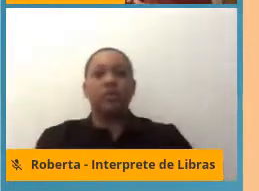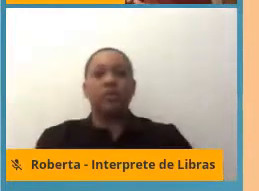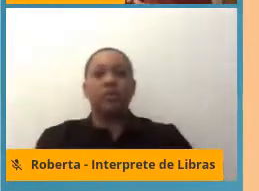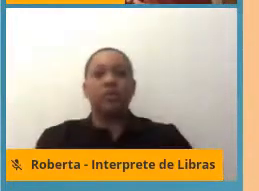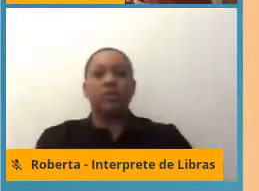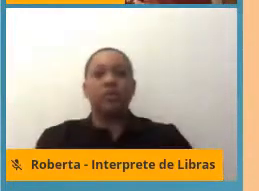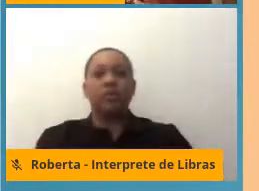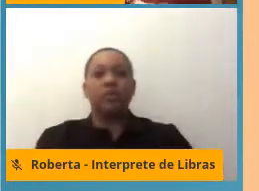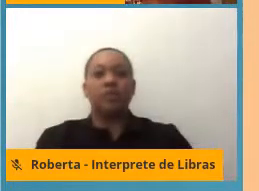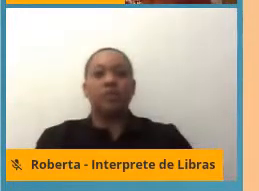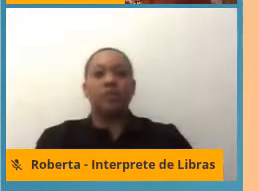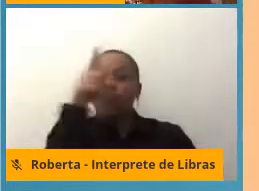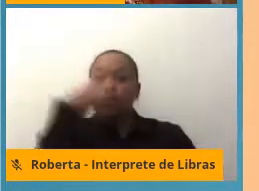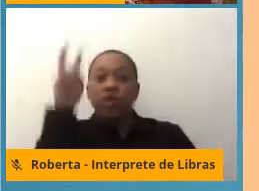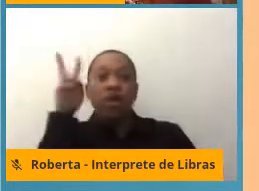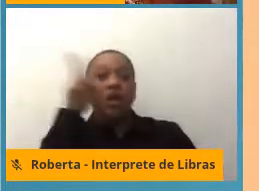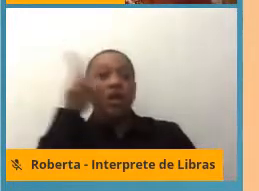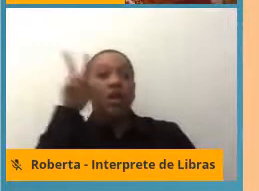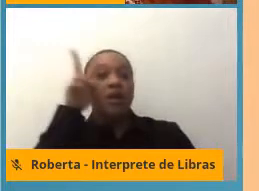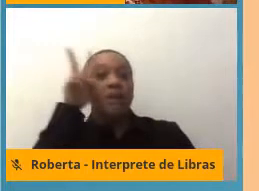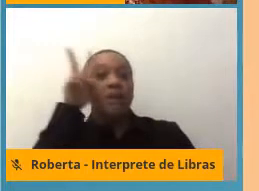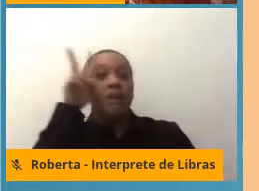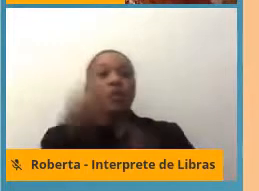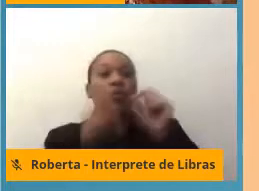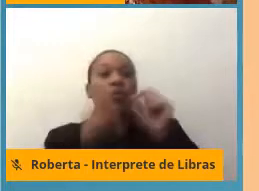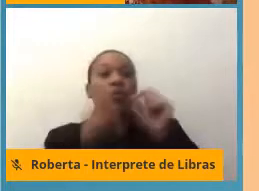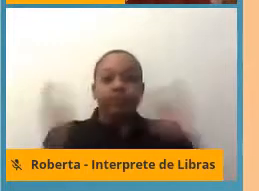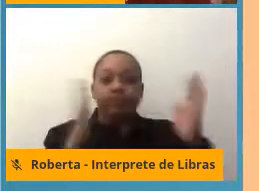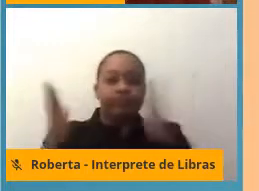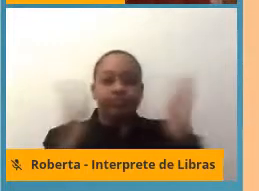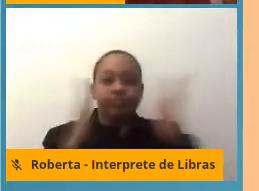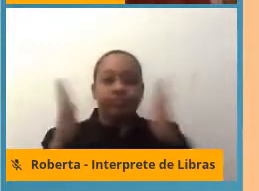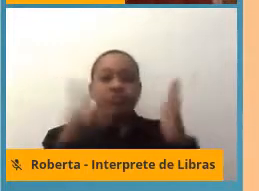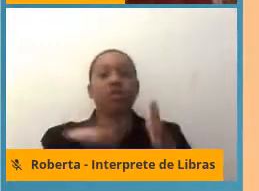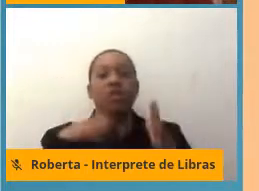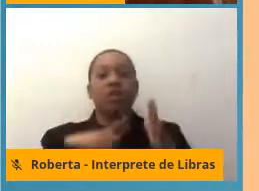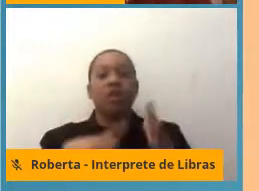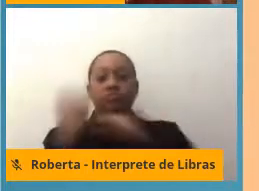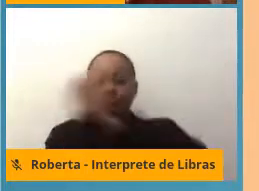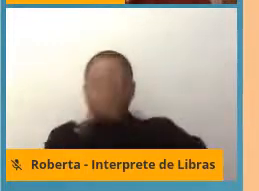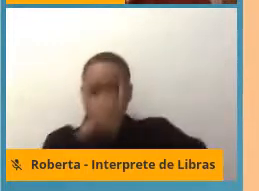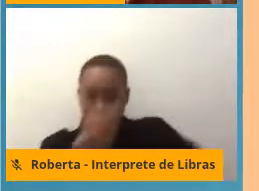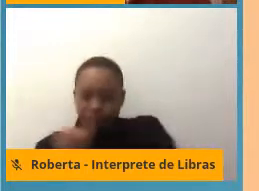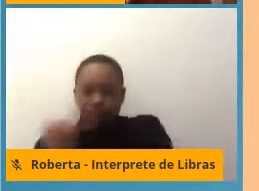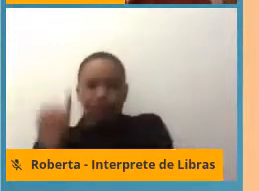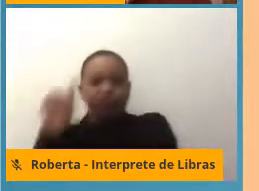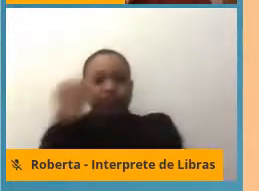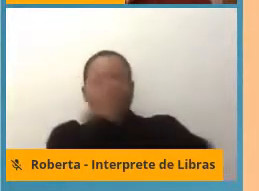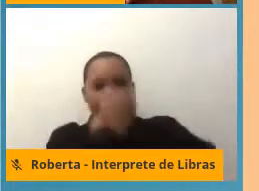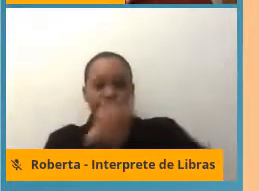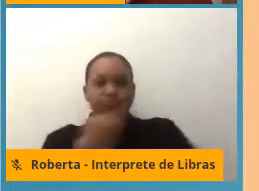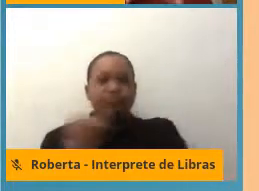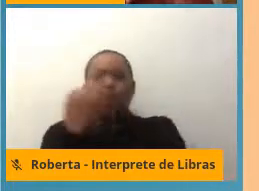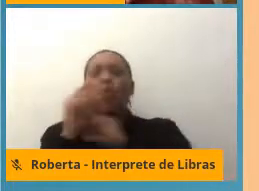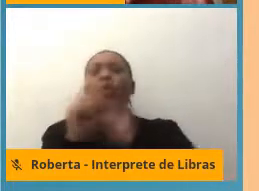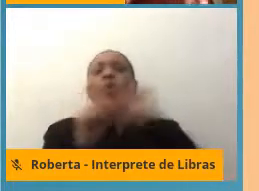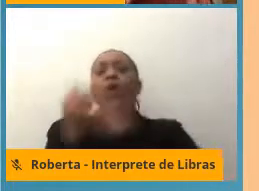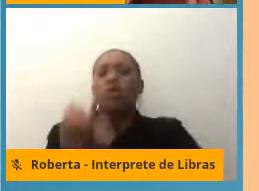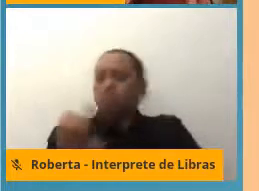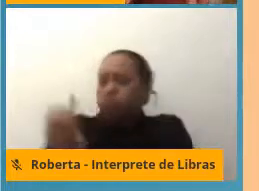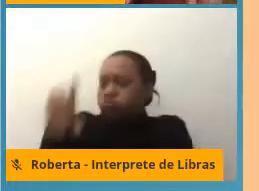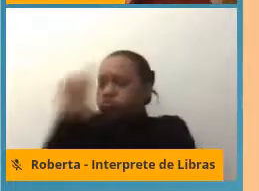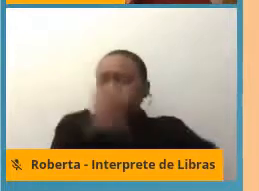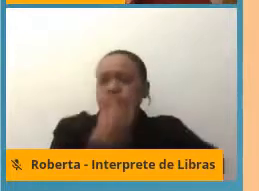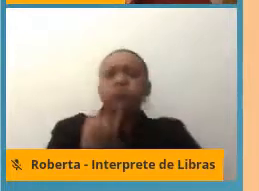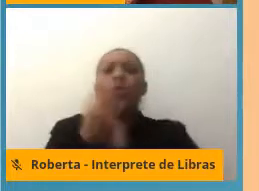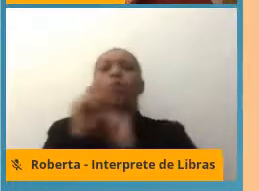janela imunológica. Então, o que seria esse período de janela imunológica? Eu vou dar uma explicada assim com relação ao HIV, para vocês